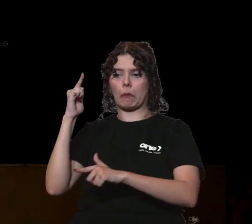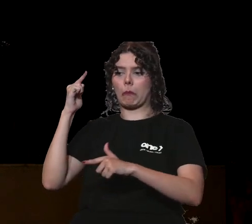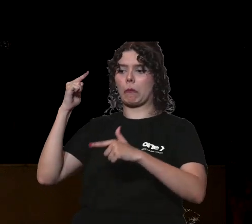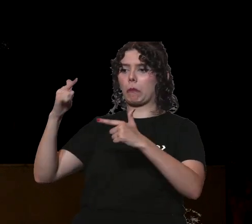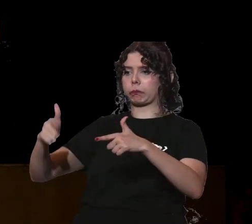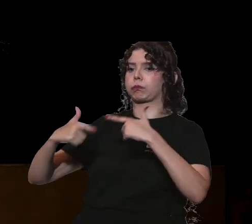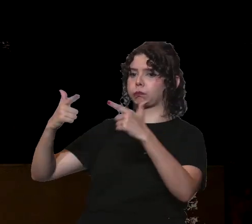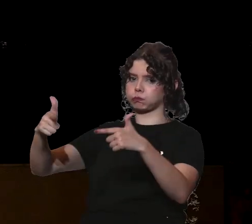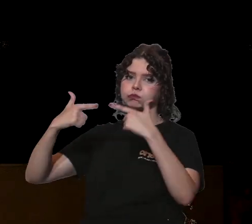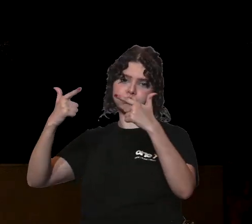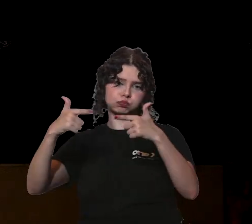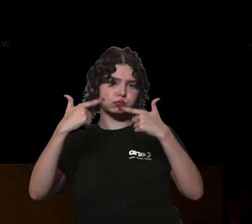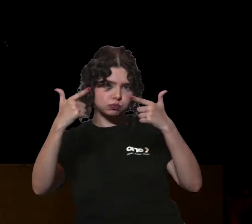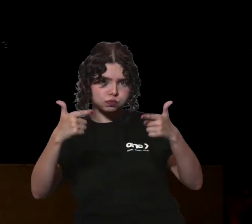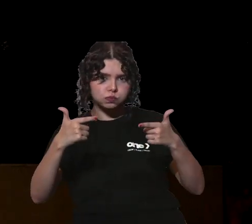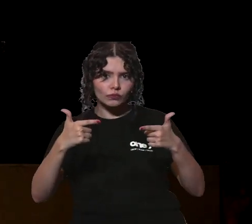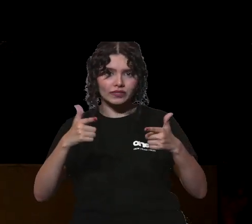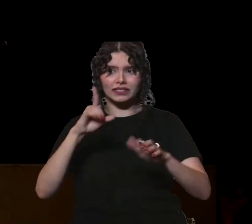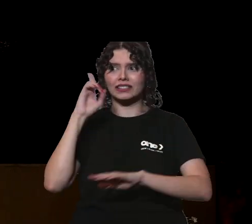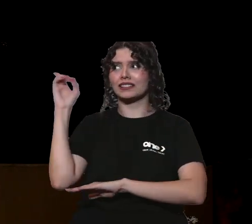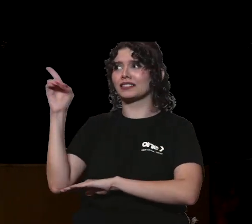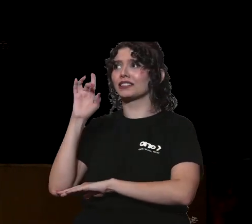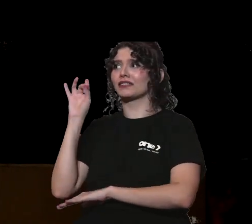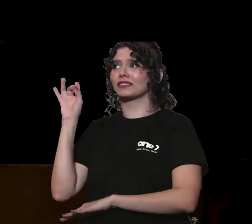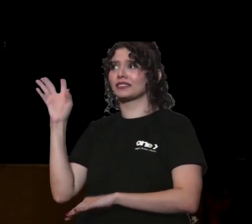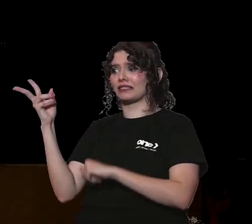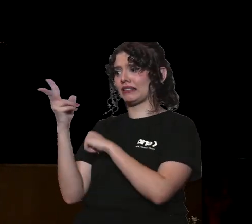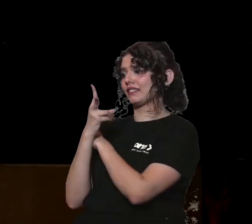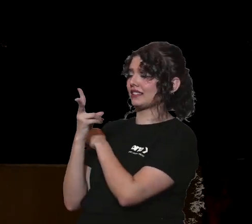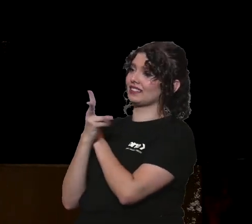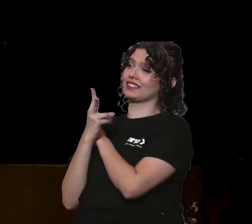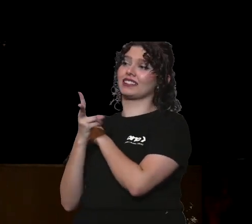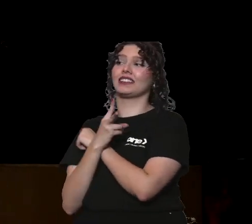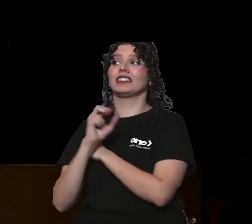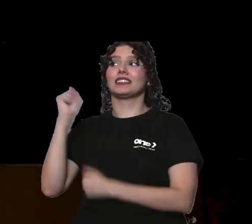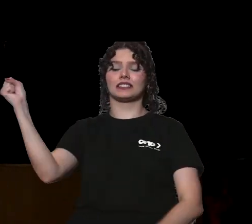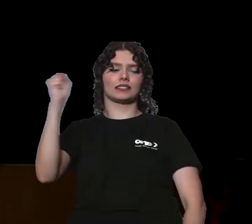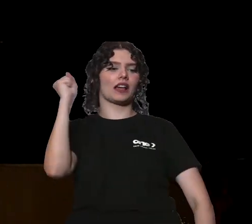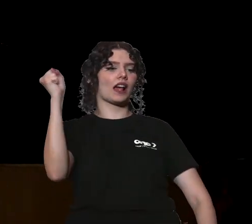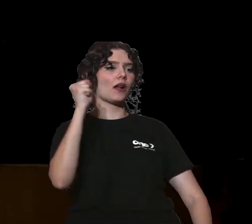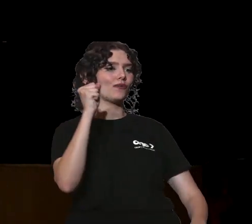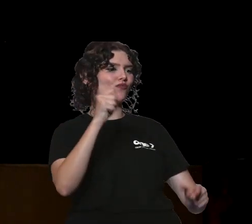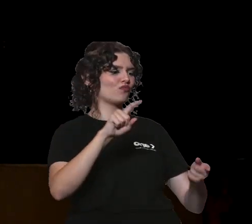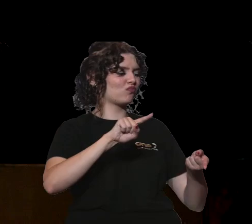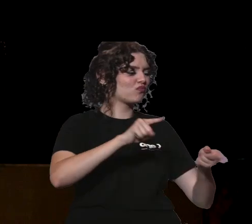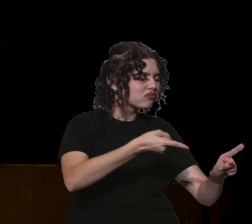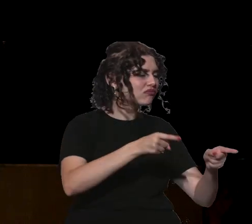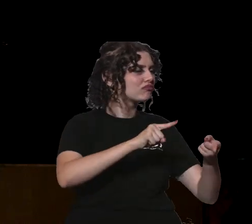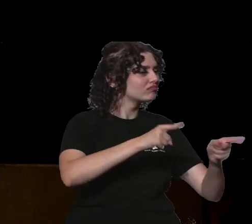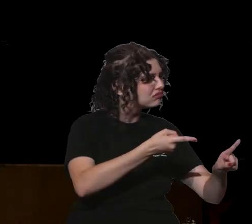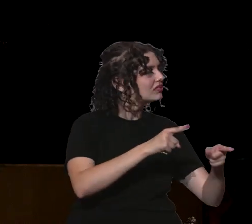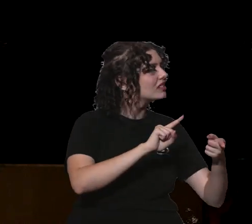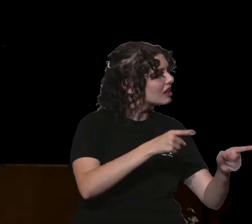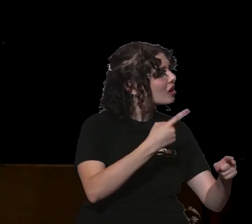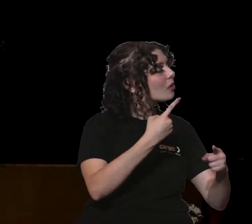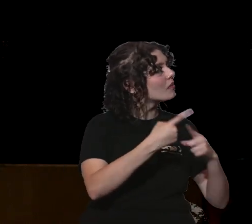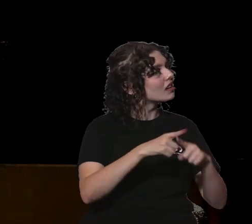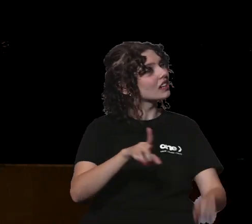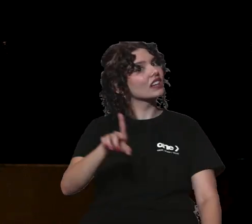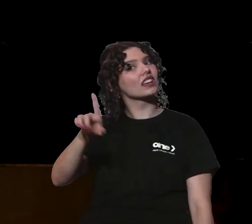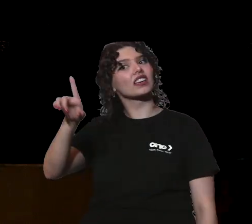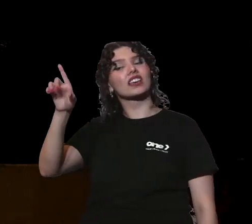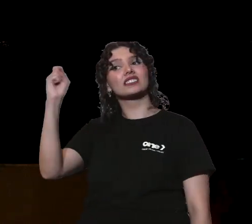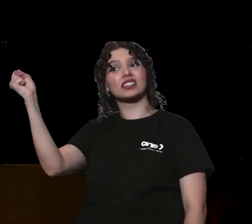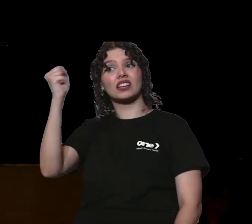outro. Davi mais se defendia, Saul atacava Davi, porque Saul sabia que Deus havia escolhido Davi, então ele queria